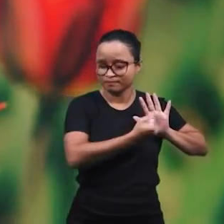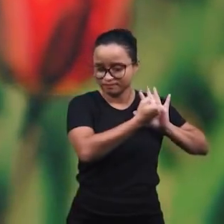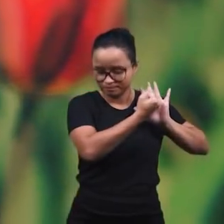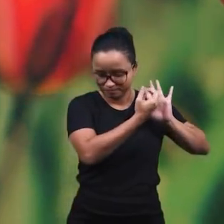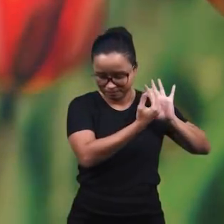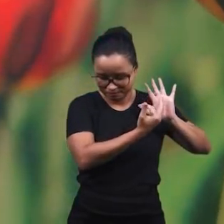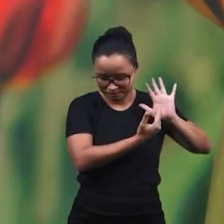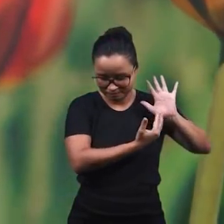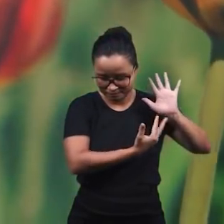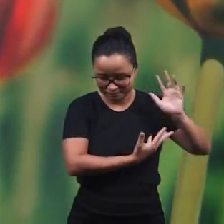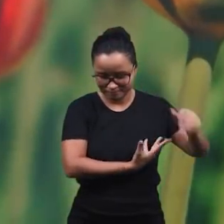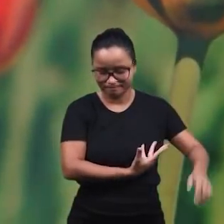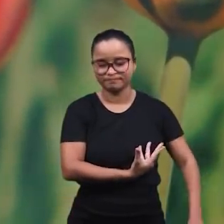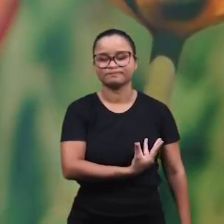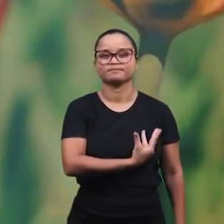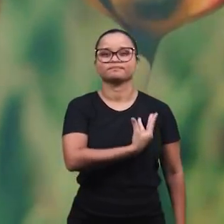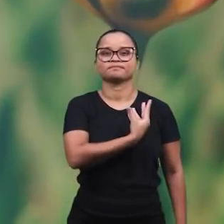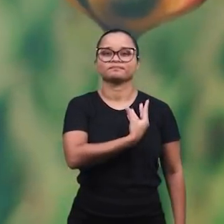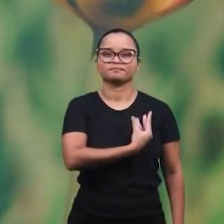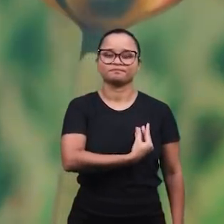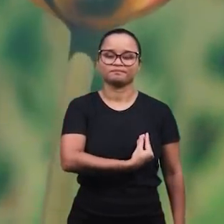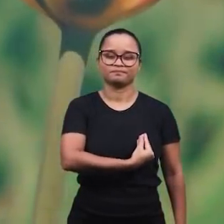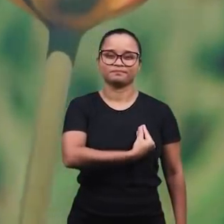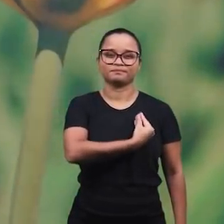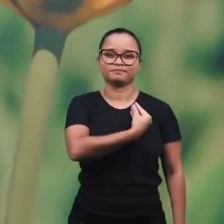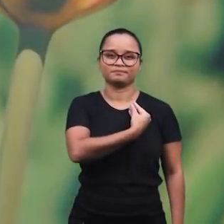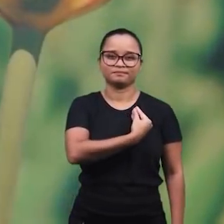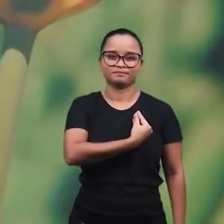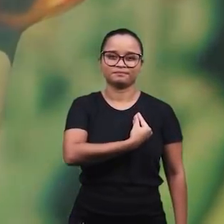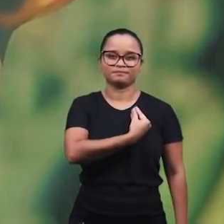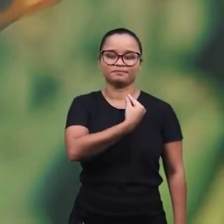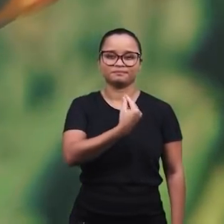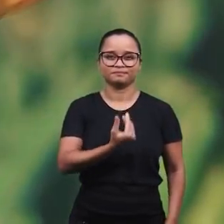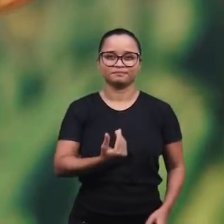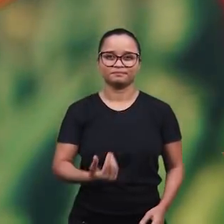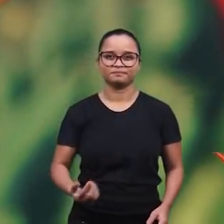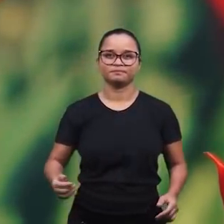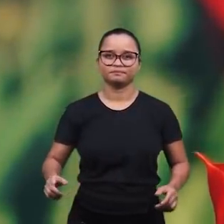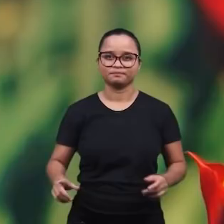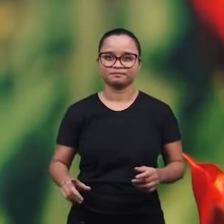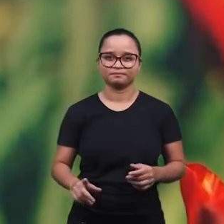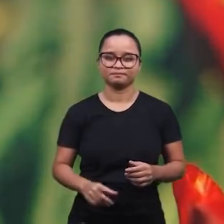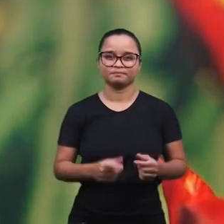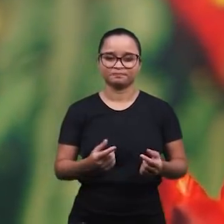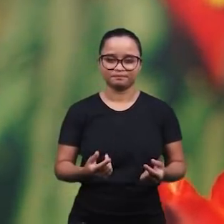Derrama do teu sangue sobre mim.